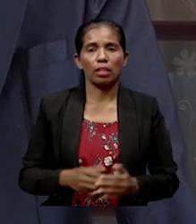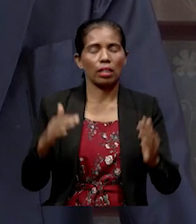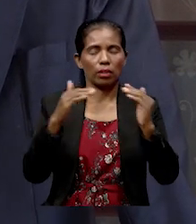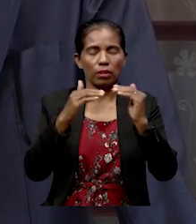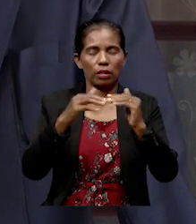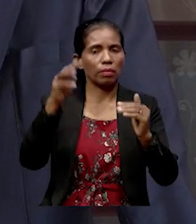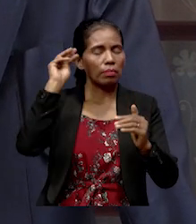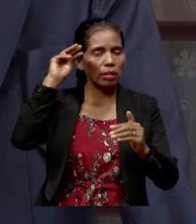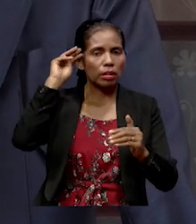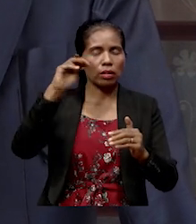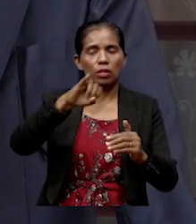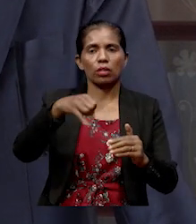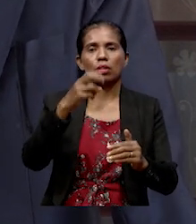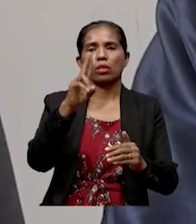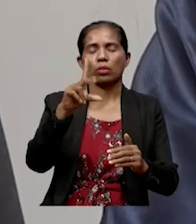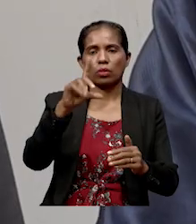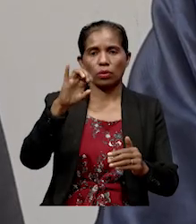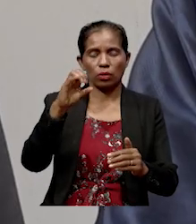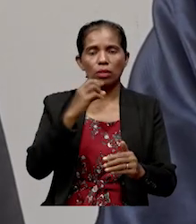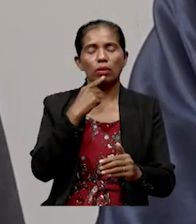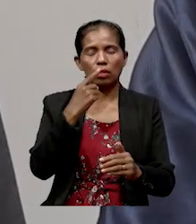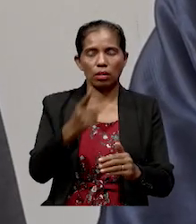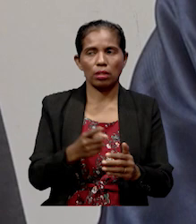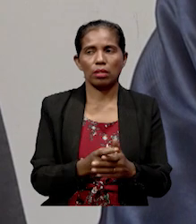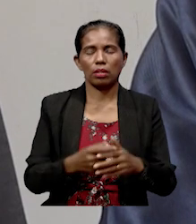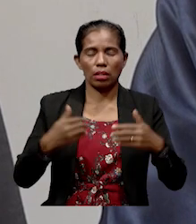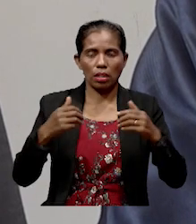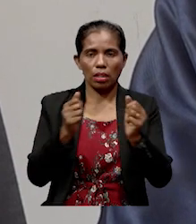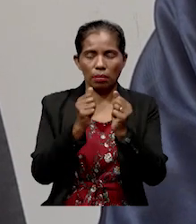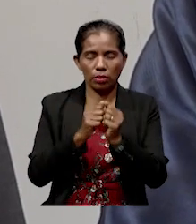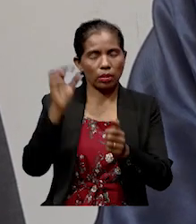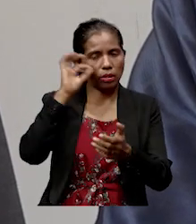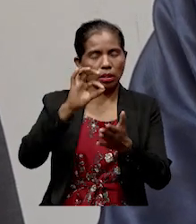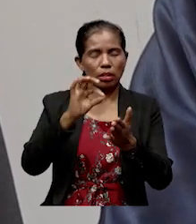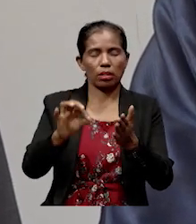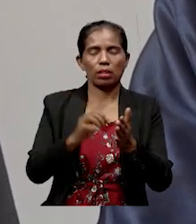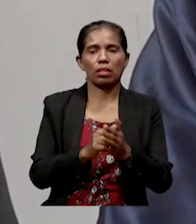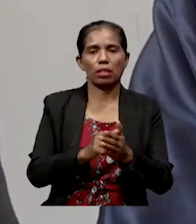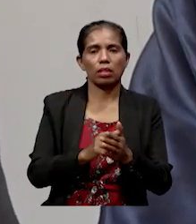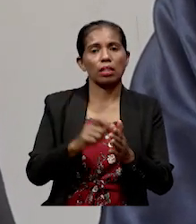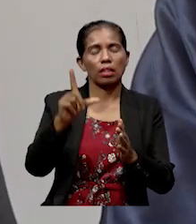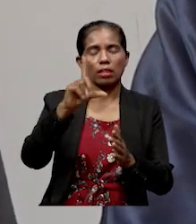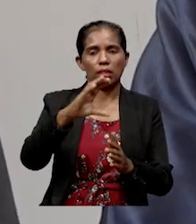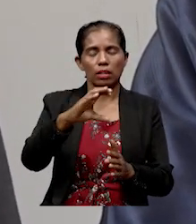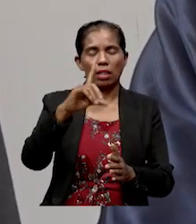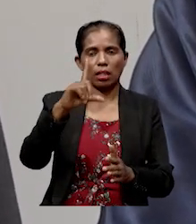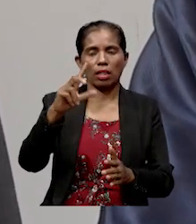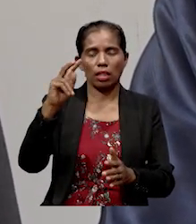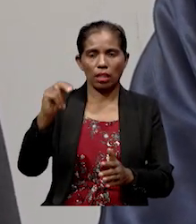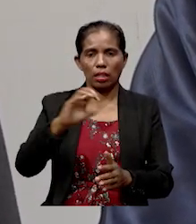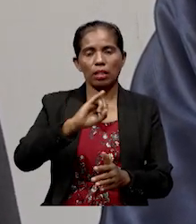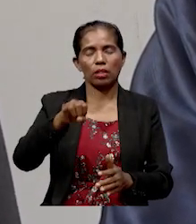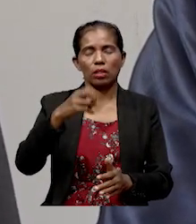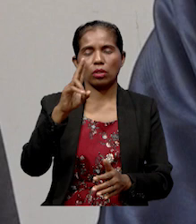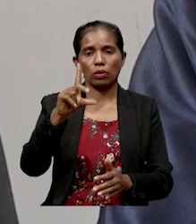Libertação Nacional, Zulu Sarmento da Costa Metamalik, nebe acompanha o secretário Assunto Combatente e Libertação Nacional, Zulu da Conceição